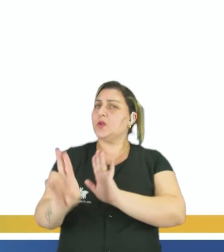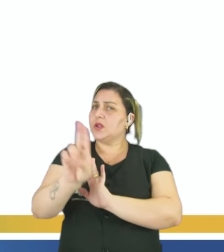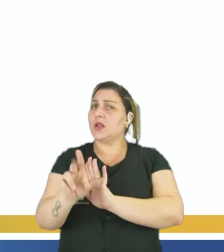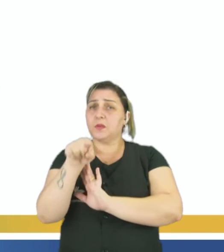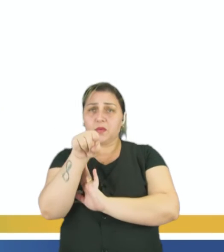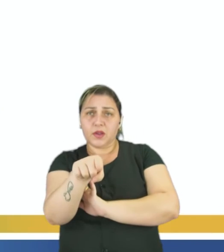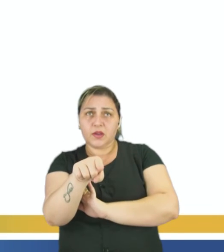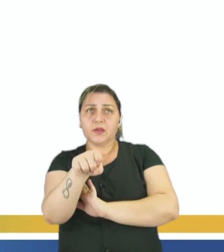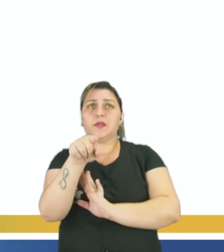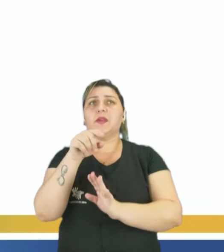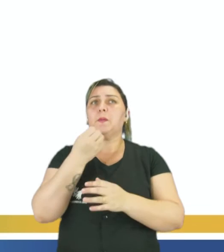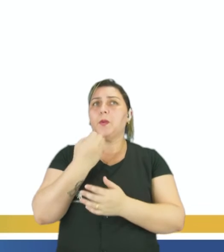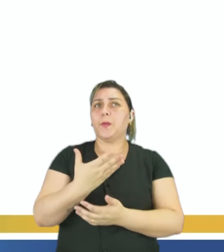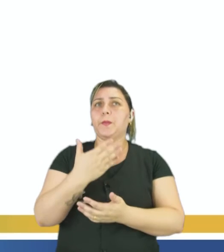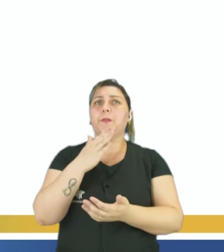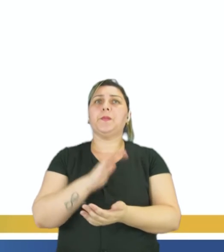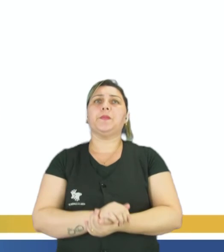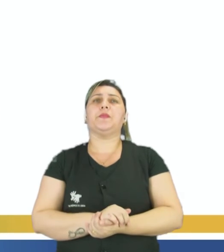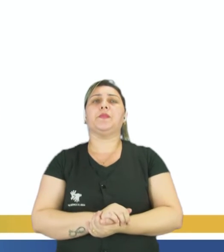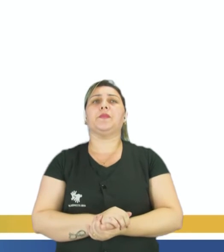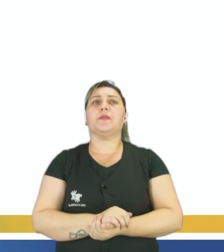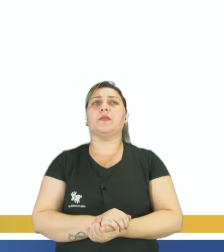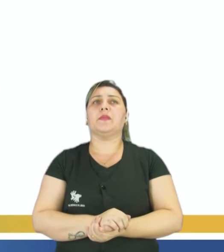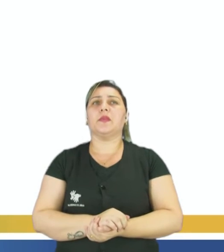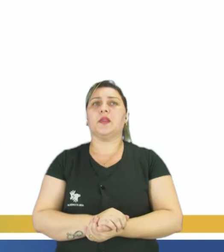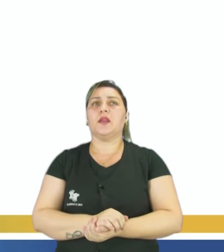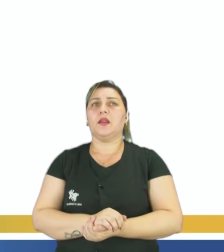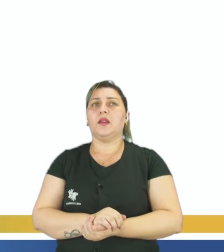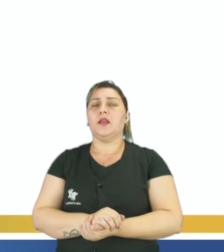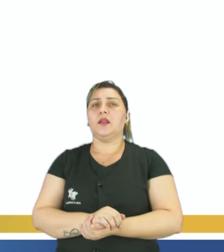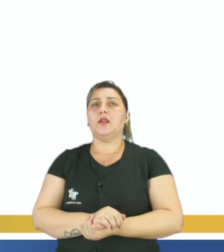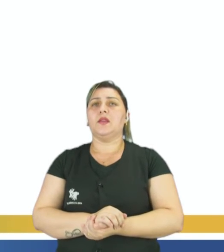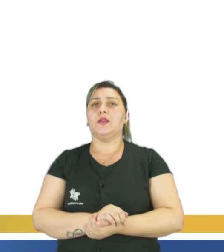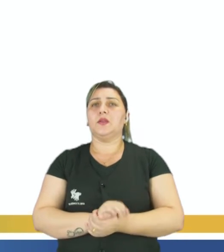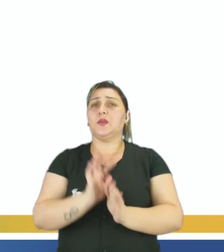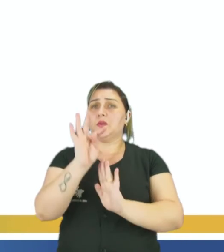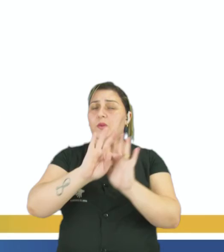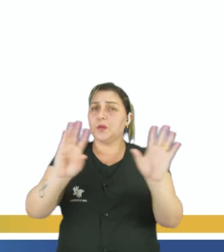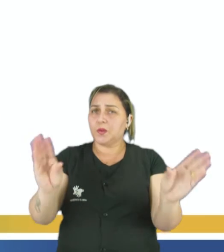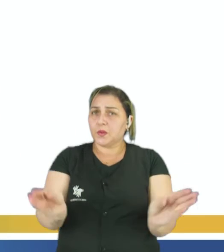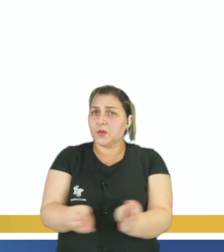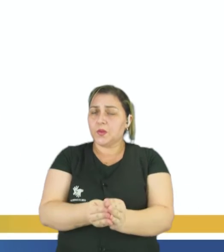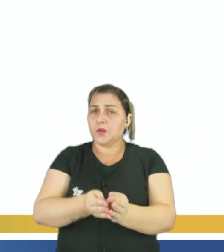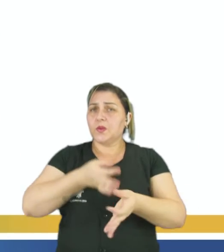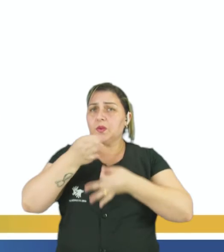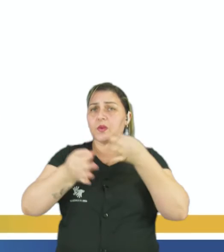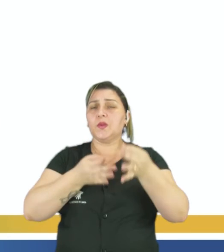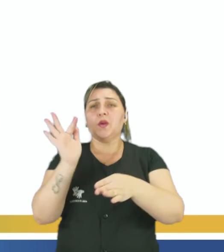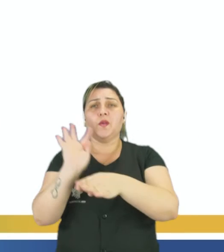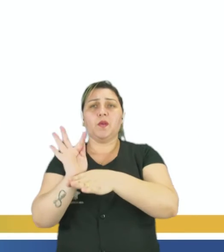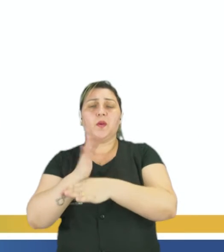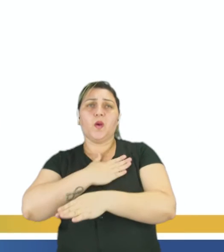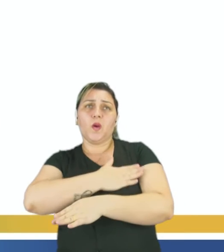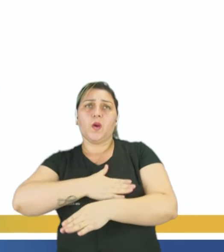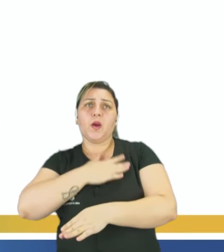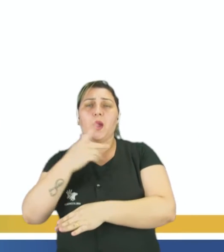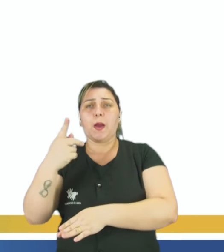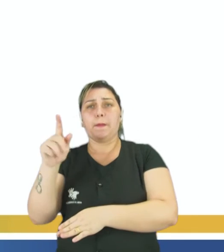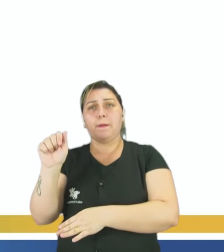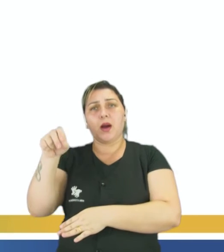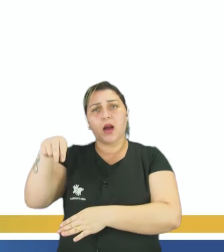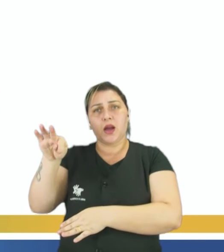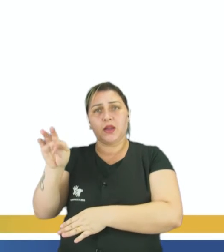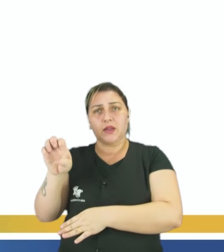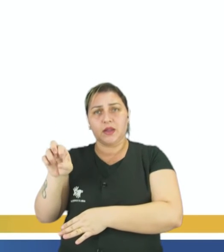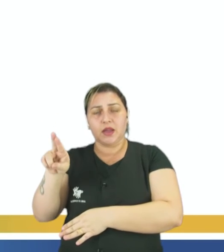por vocês. Tá bom? Eis aqui um trecho de uma resenha crítica do filme que eu gosto muito, que é do Pantera